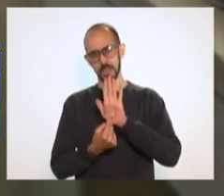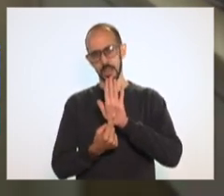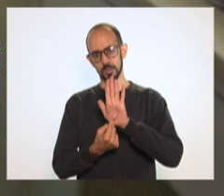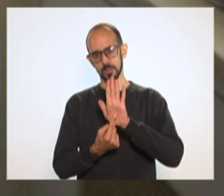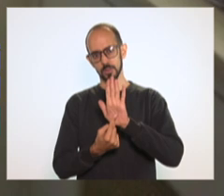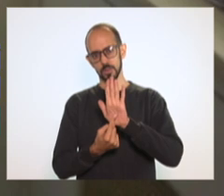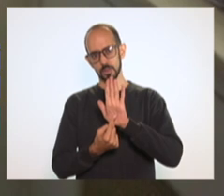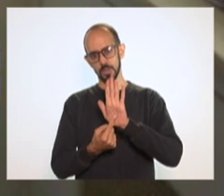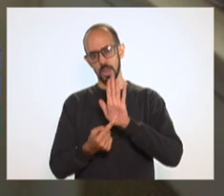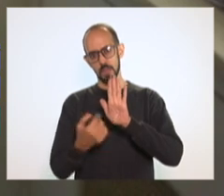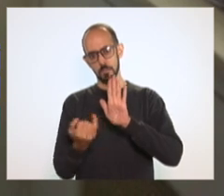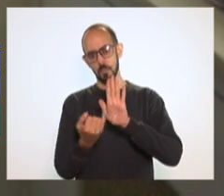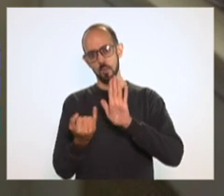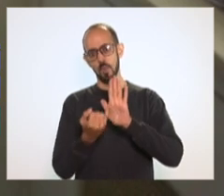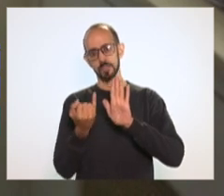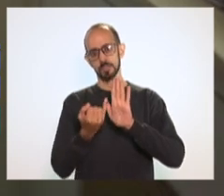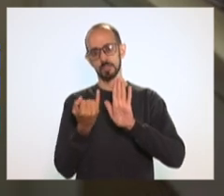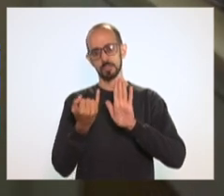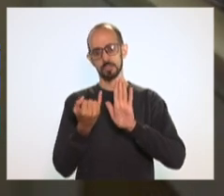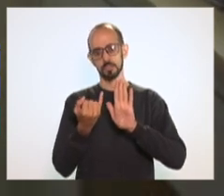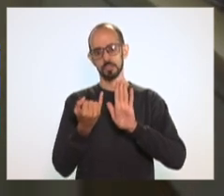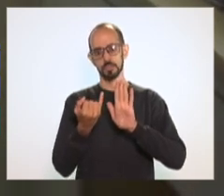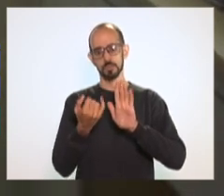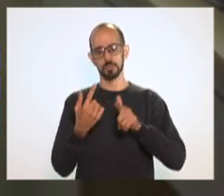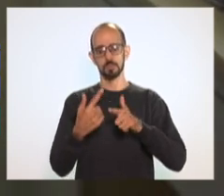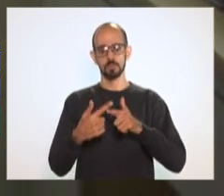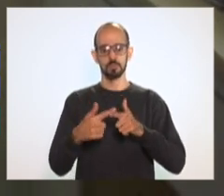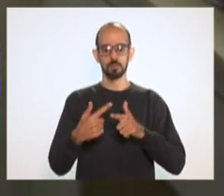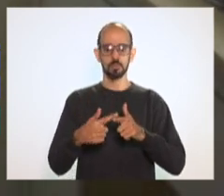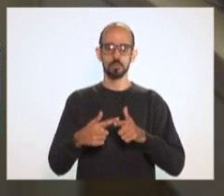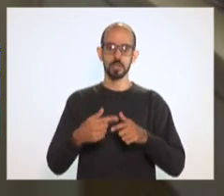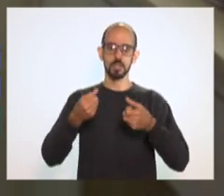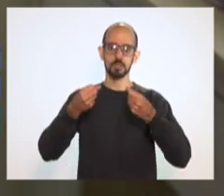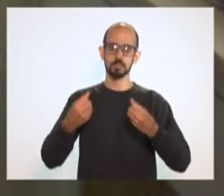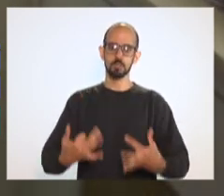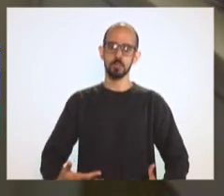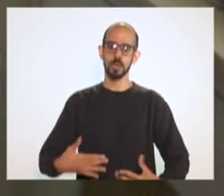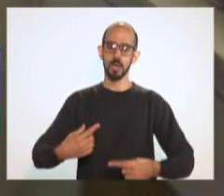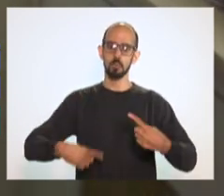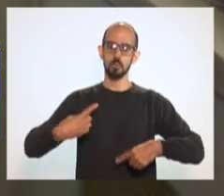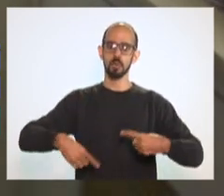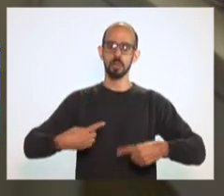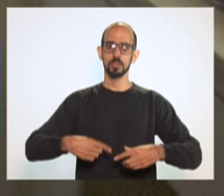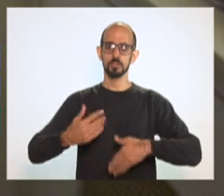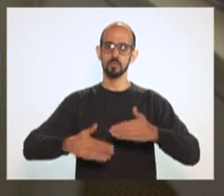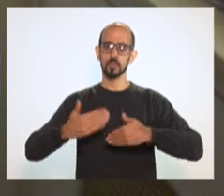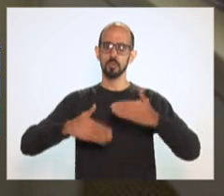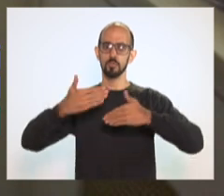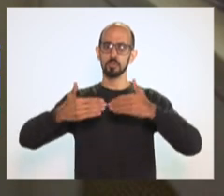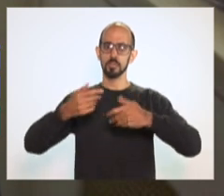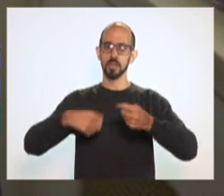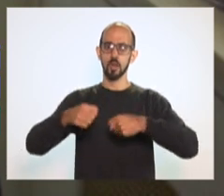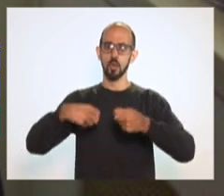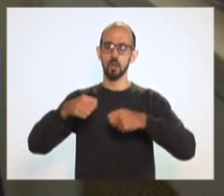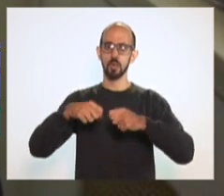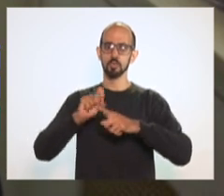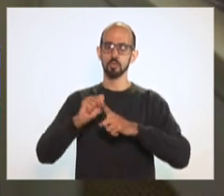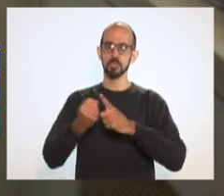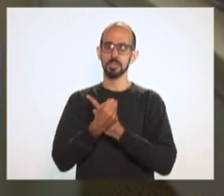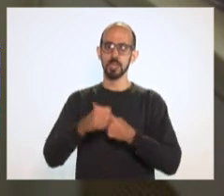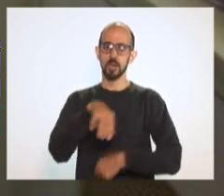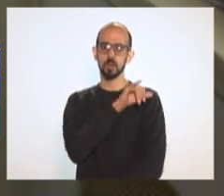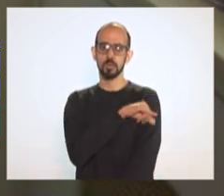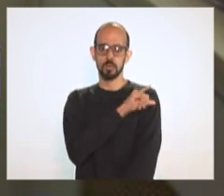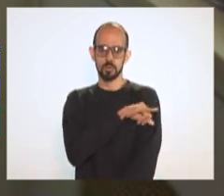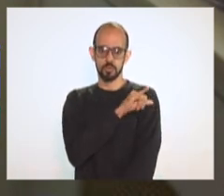importante falar da política de desenvolvimento econômico e social do nosso Estado.